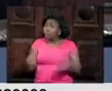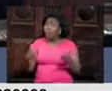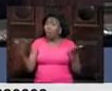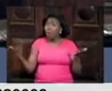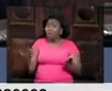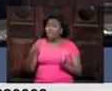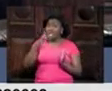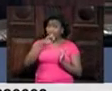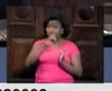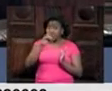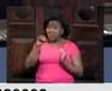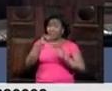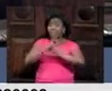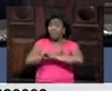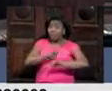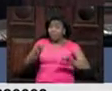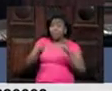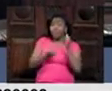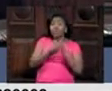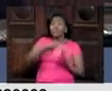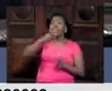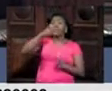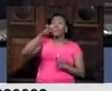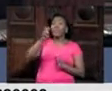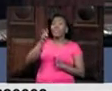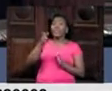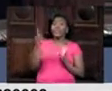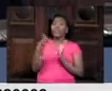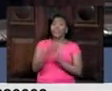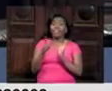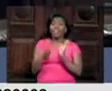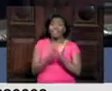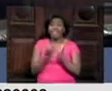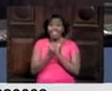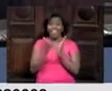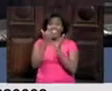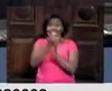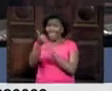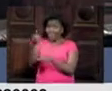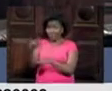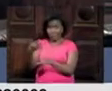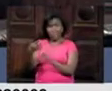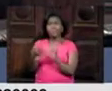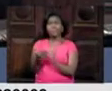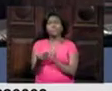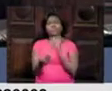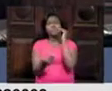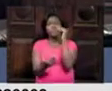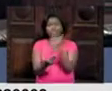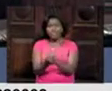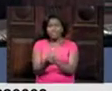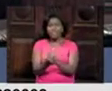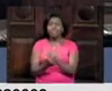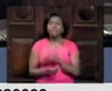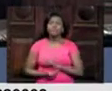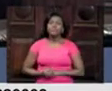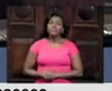saiu ainda um 15º decreto, que acrescenta-se aos 14 publicados no Diário Oficial de